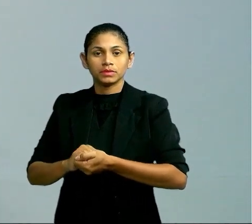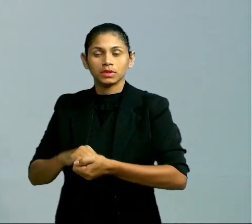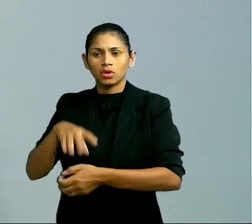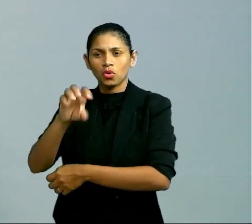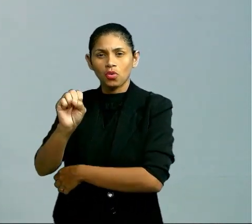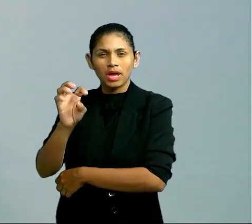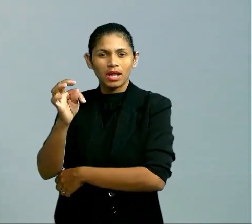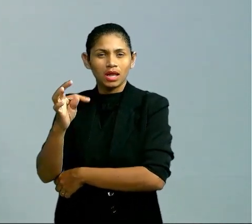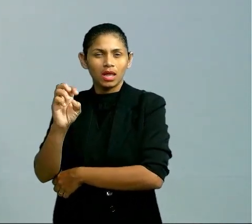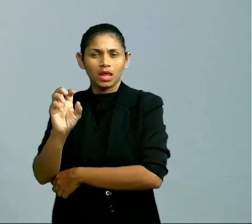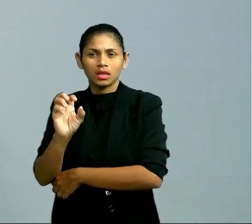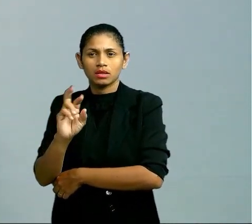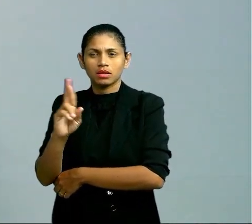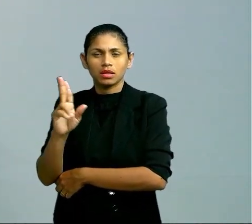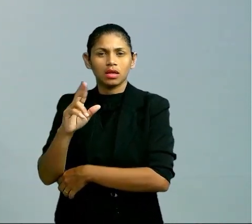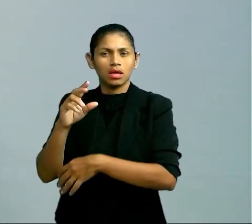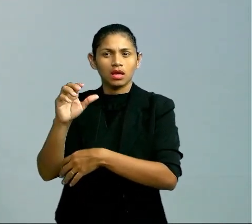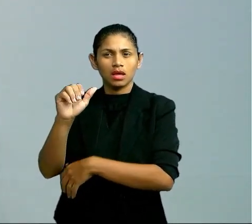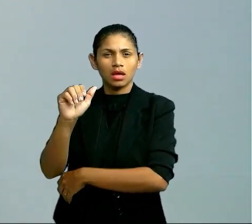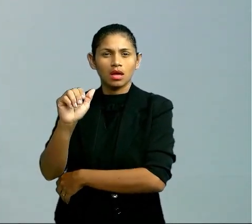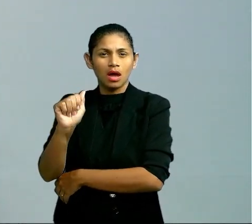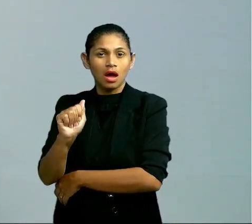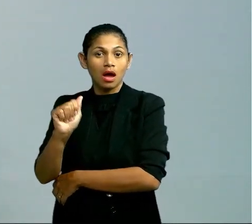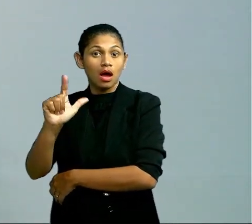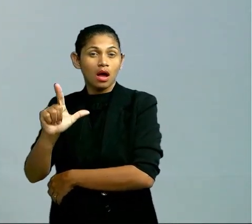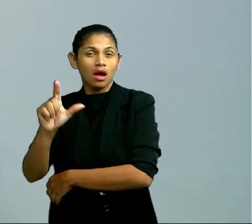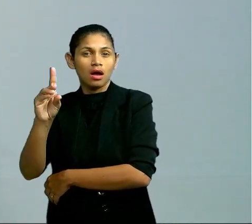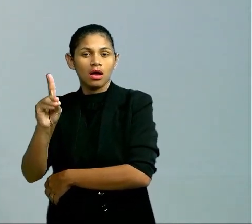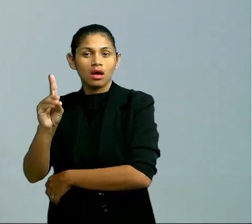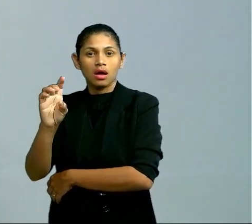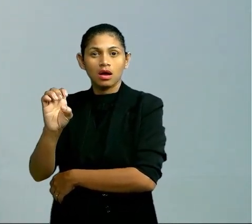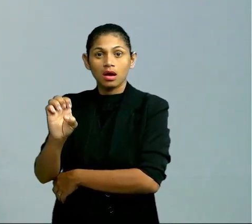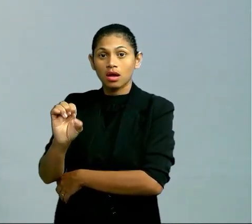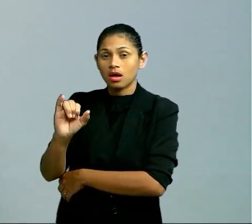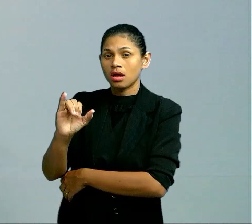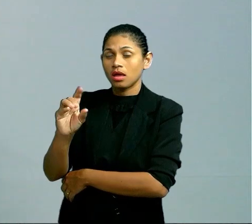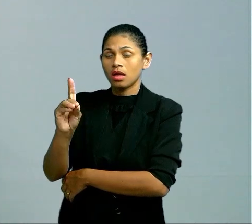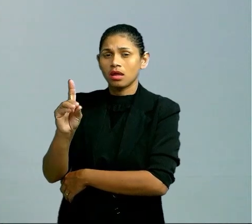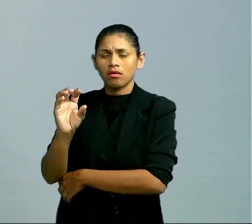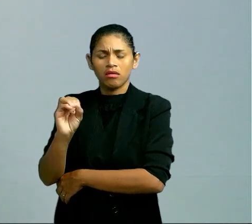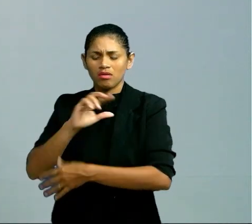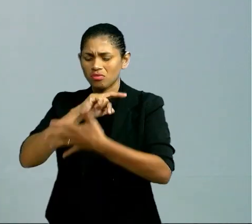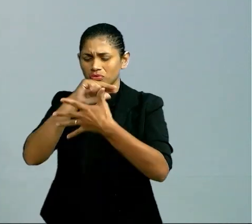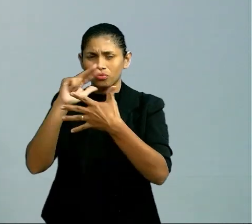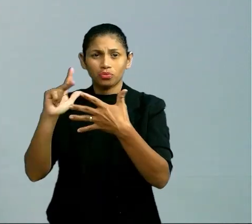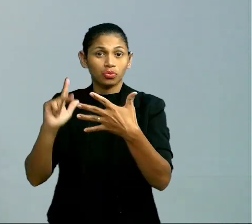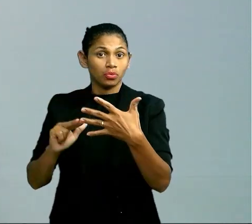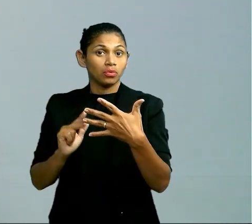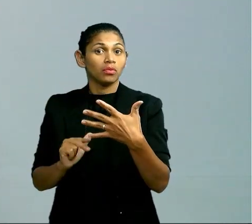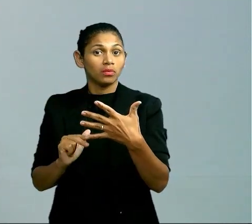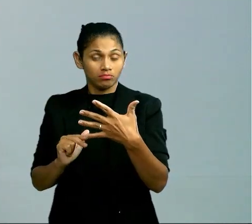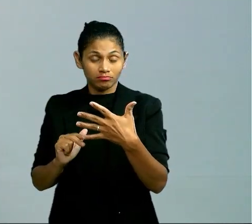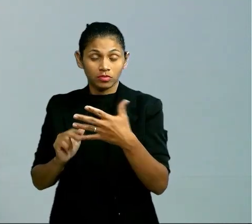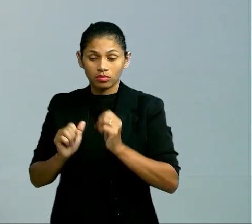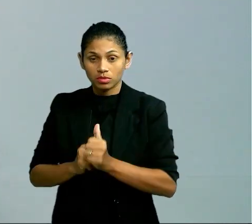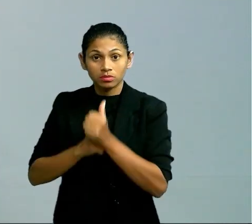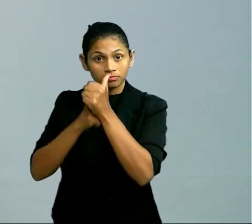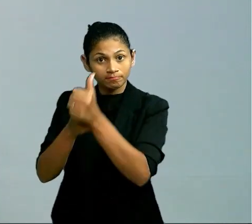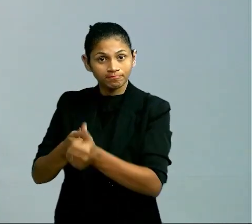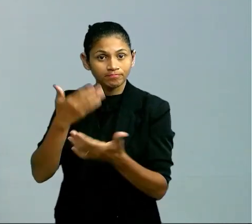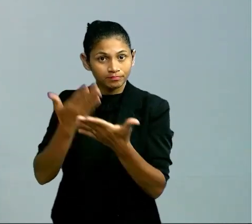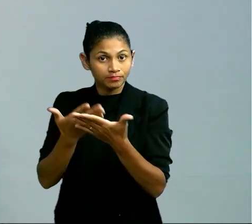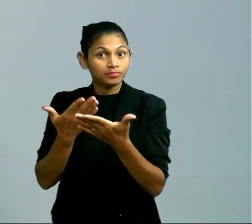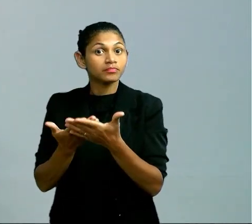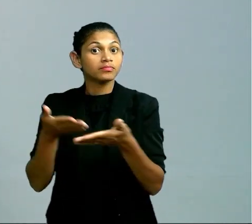ácido carboxílico, enol, fenóis, enfim, que é o que nós vamos acompanhar na aula de hoje, perfeito? Então vamos lá,